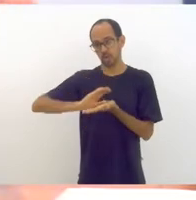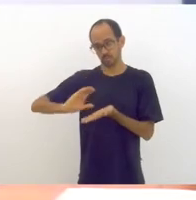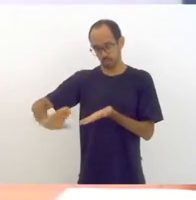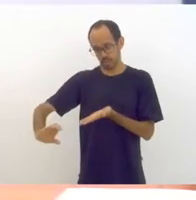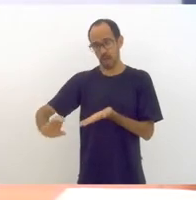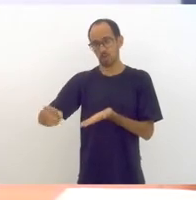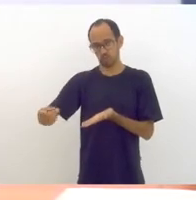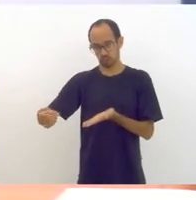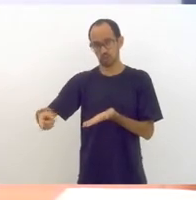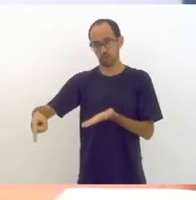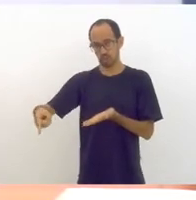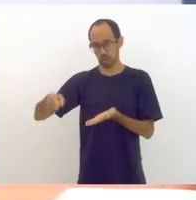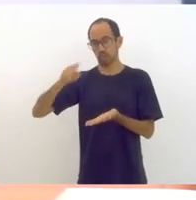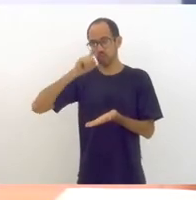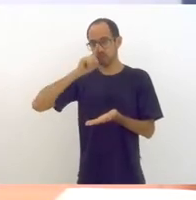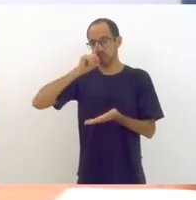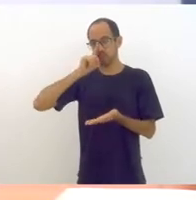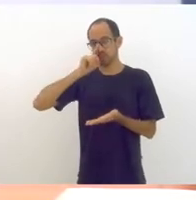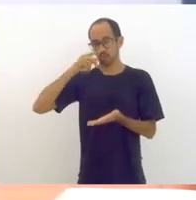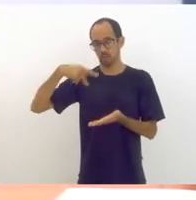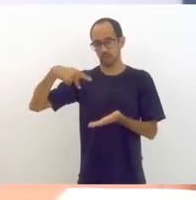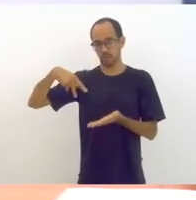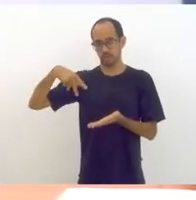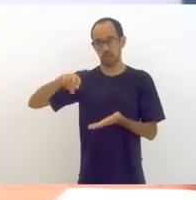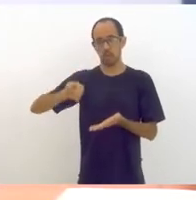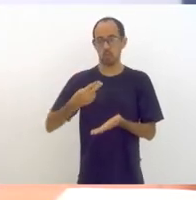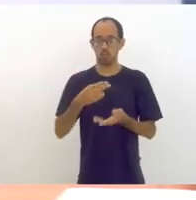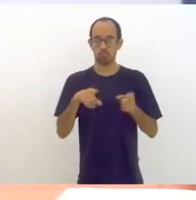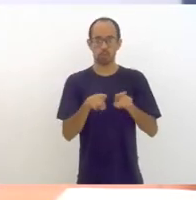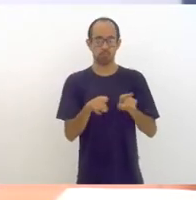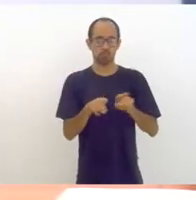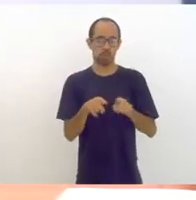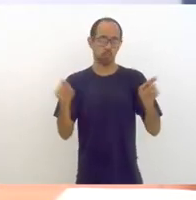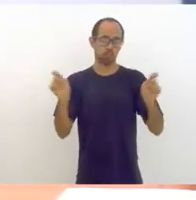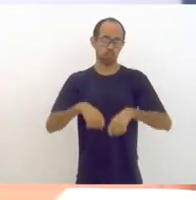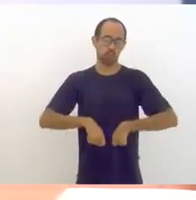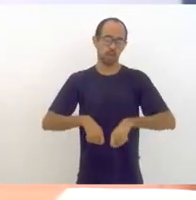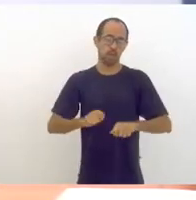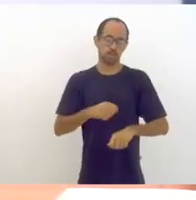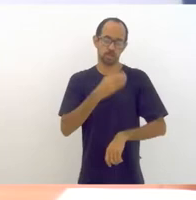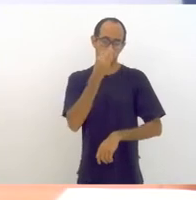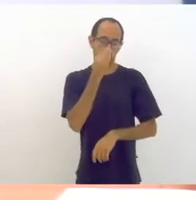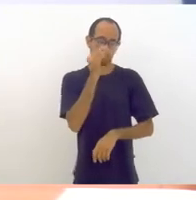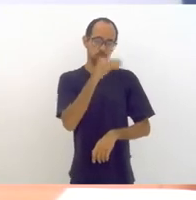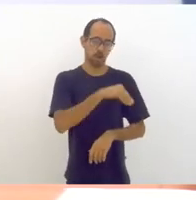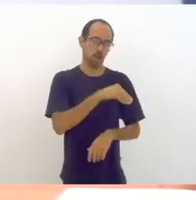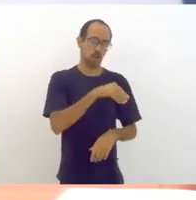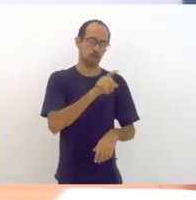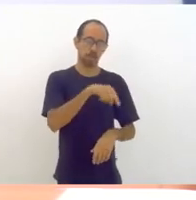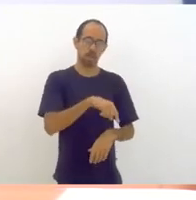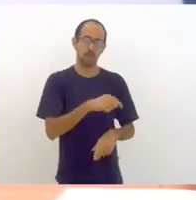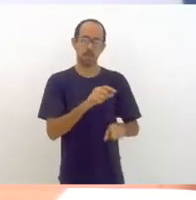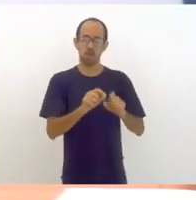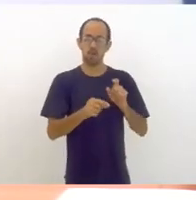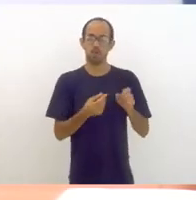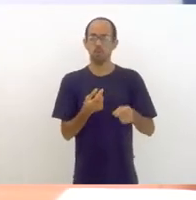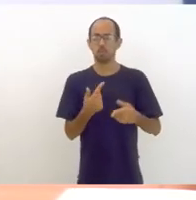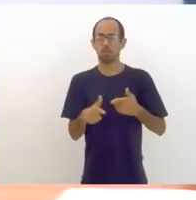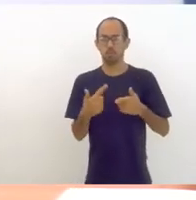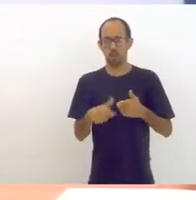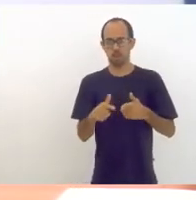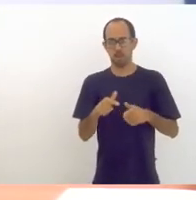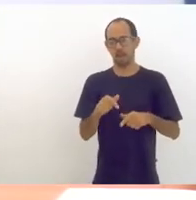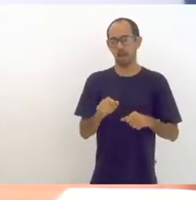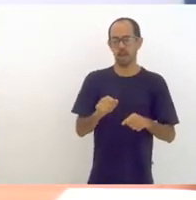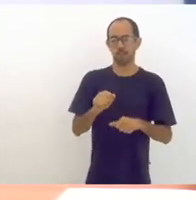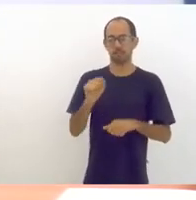renda, como também não se pode abrir mão daquilo que é essencial do ponto de vista da questão ambiental e da